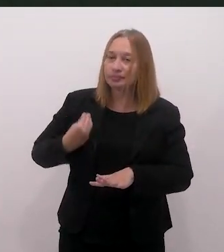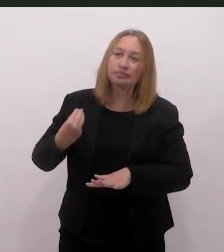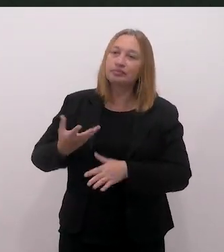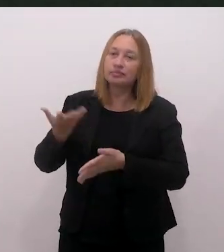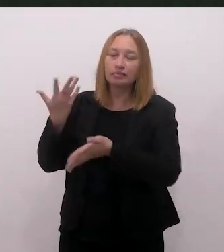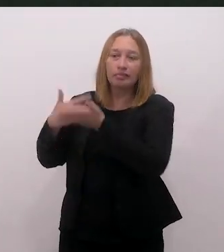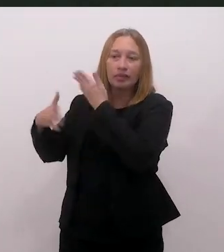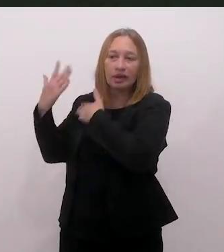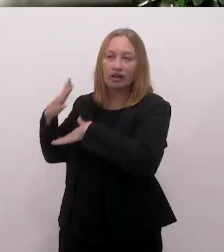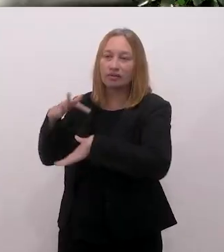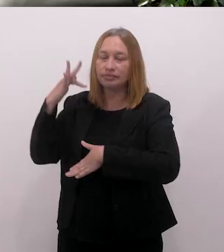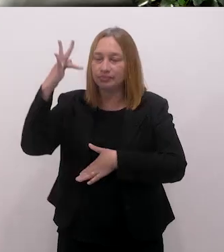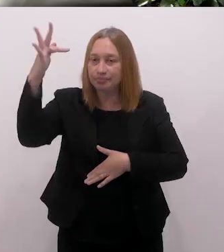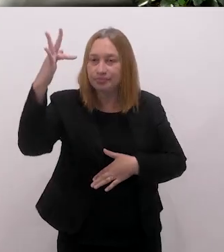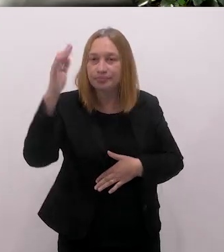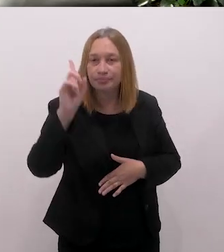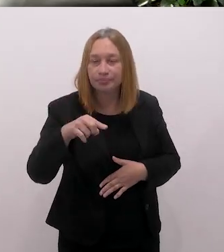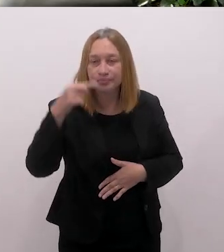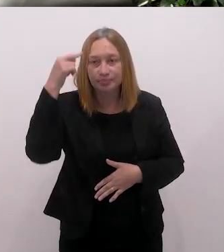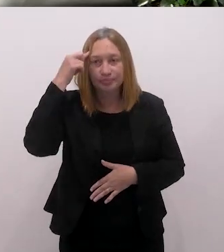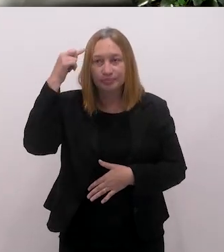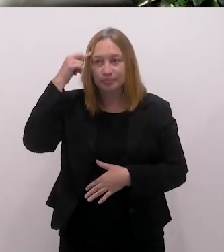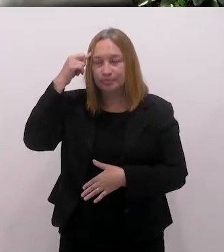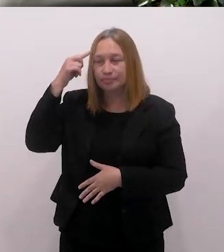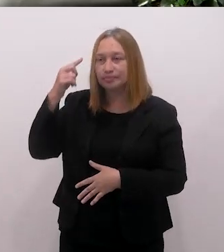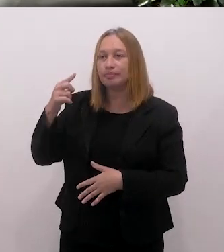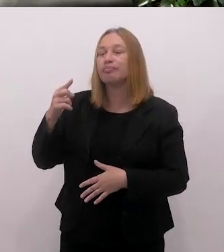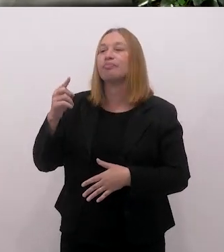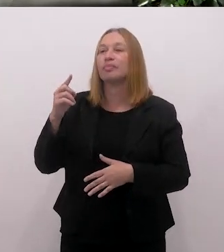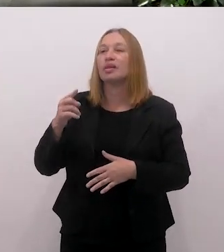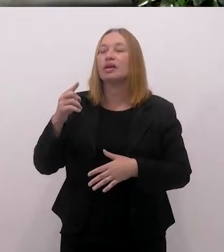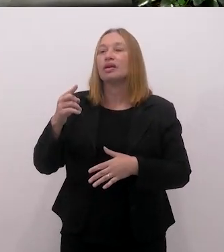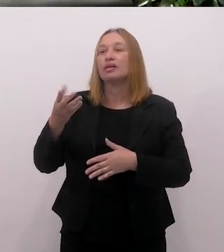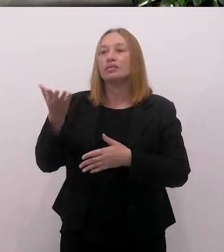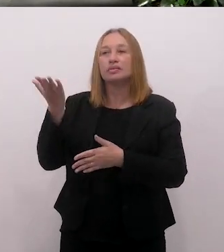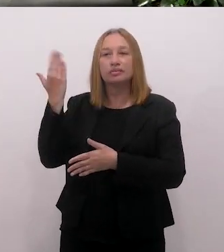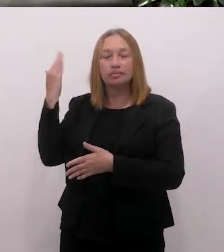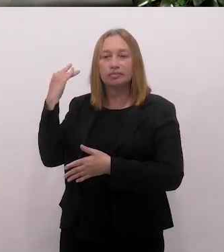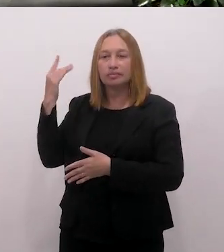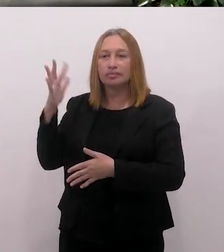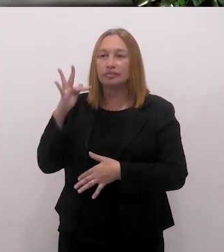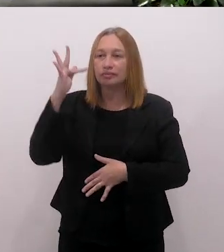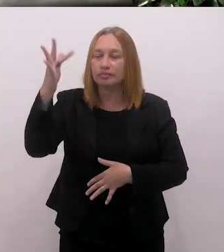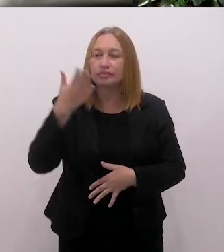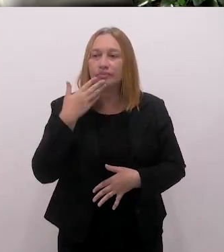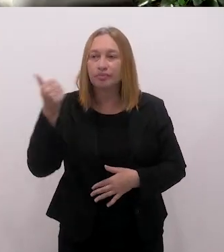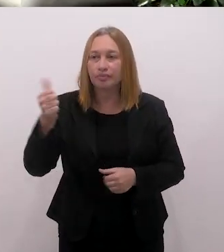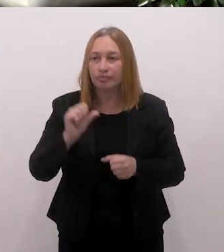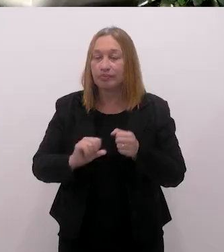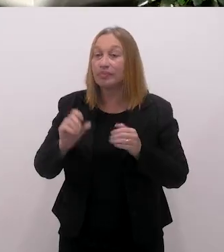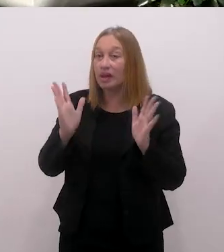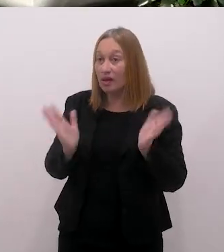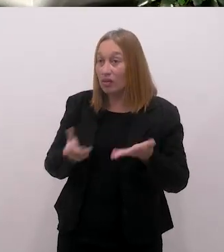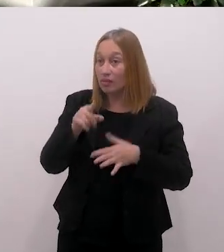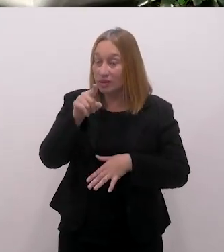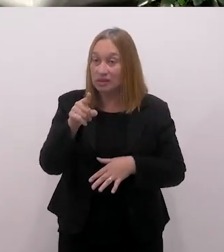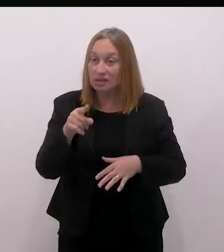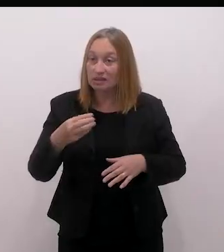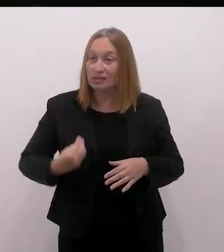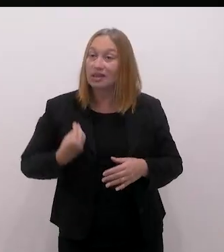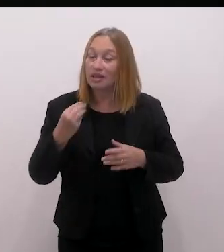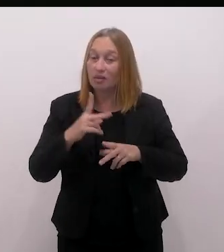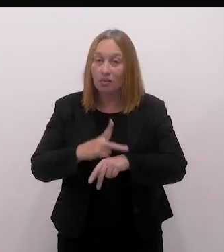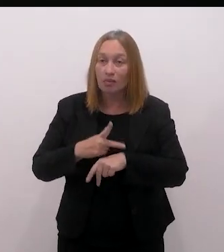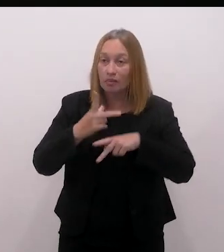o futuro. E é isso aí. Não é? É refletindo o que a gente pensa no passado para fazer um futuro melhor. Exatamente. Né? E agora, para você, que daí eu vou fazer o